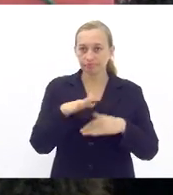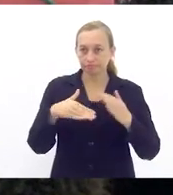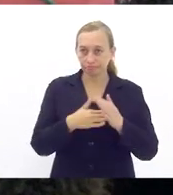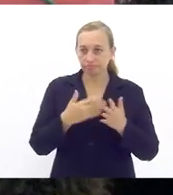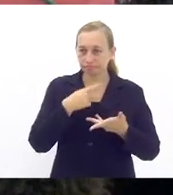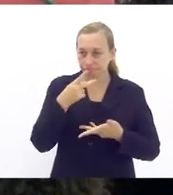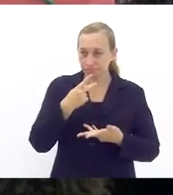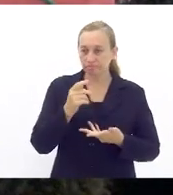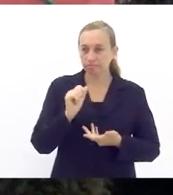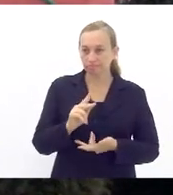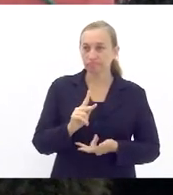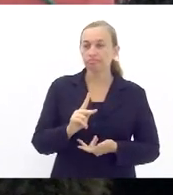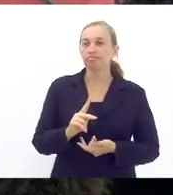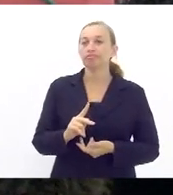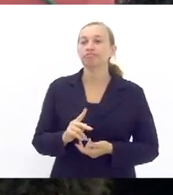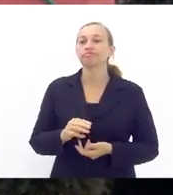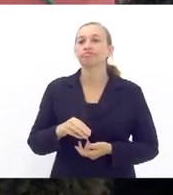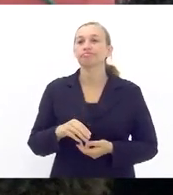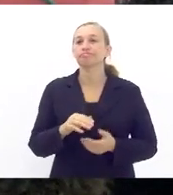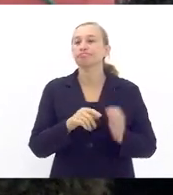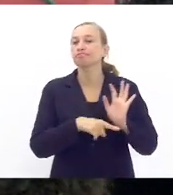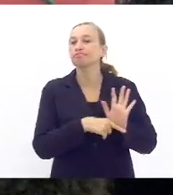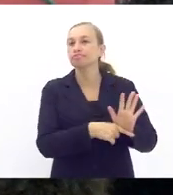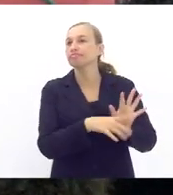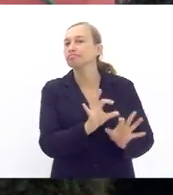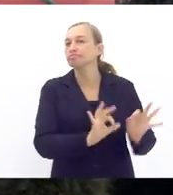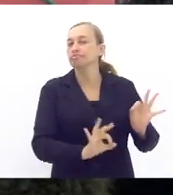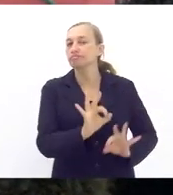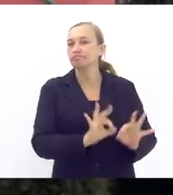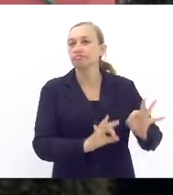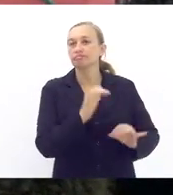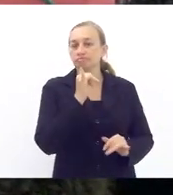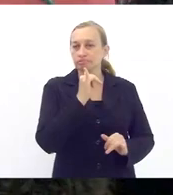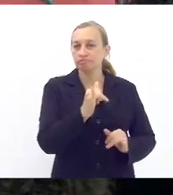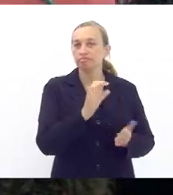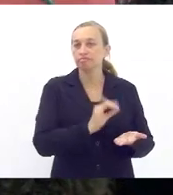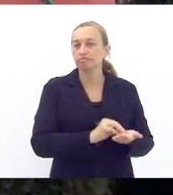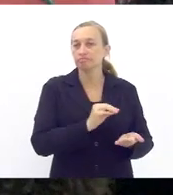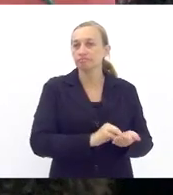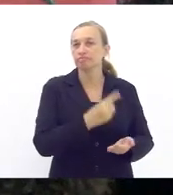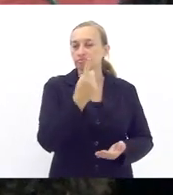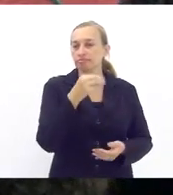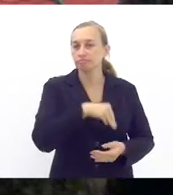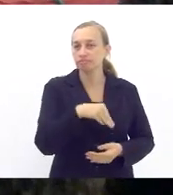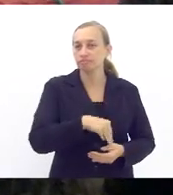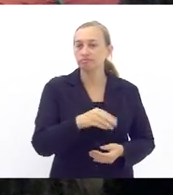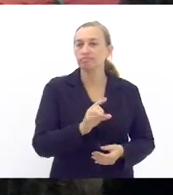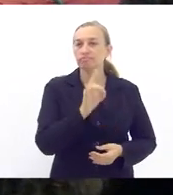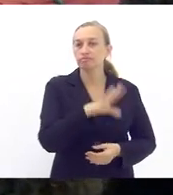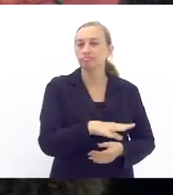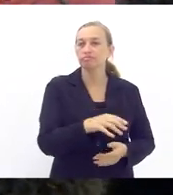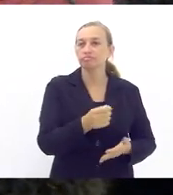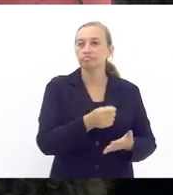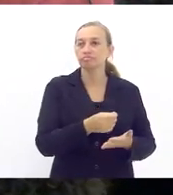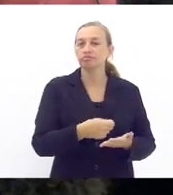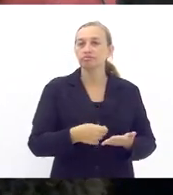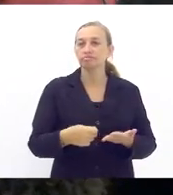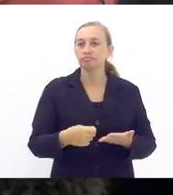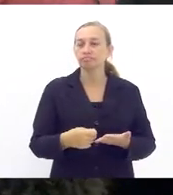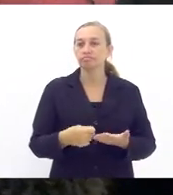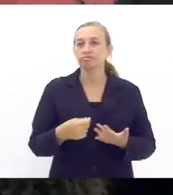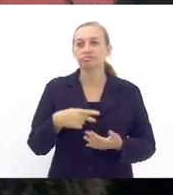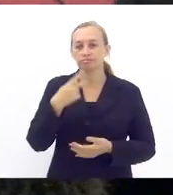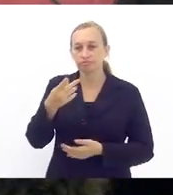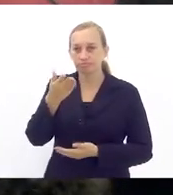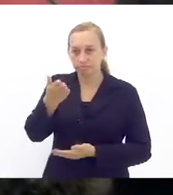então quem tá ajudando na organização Vai avisar quando faltar um minuto então o último escrito aqui da mesa por favor Leonardo